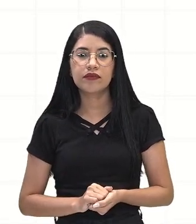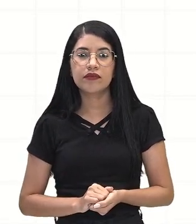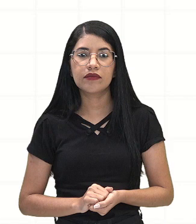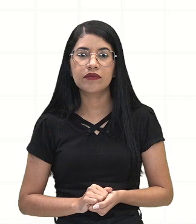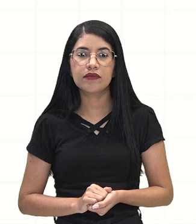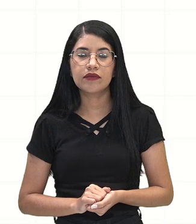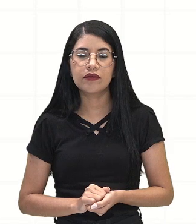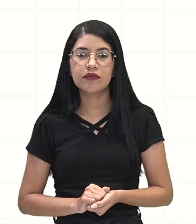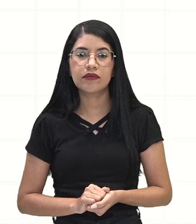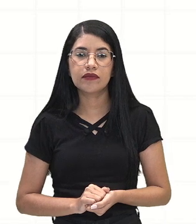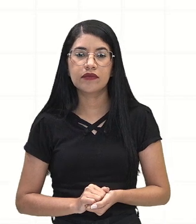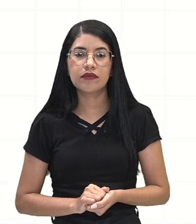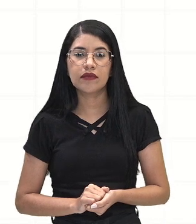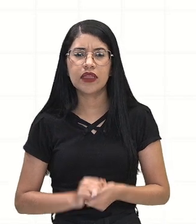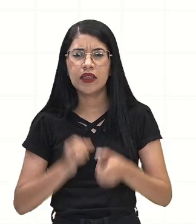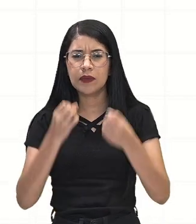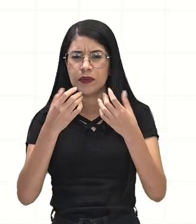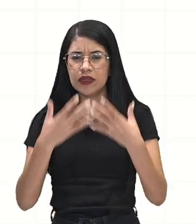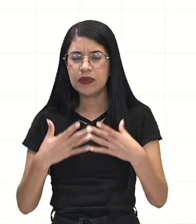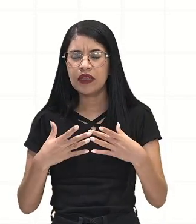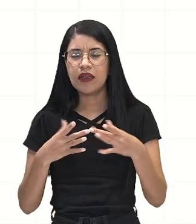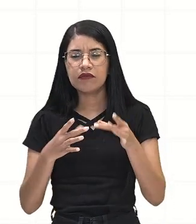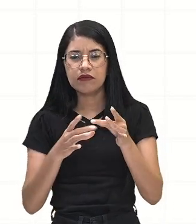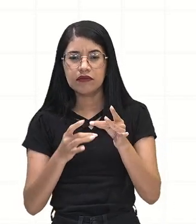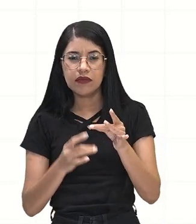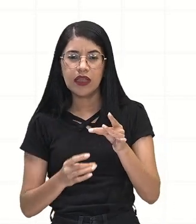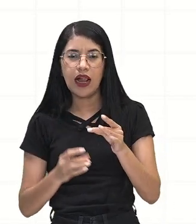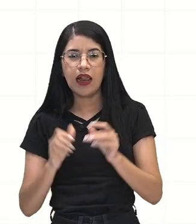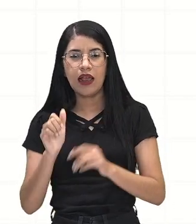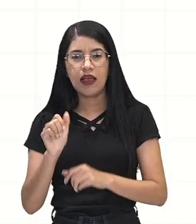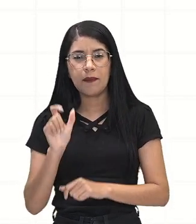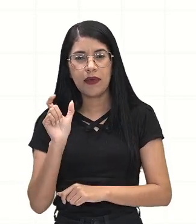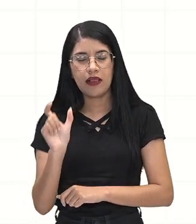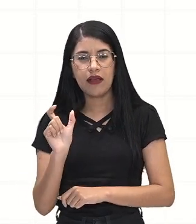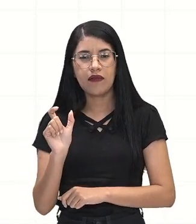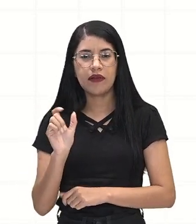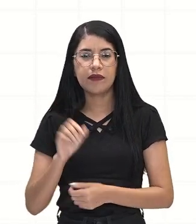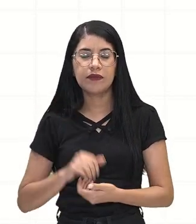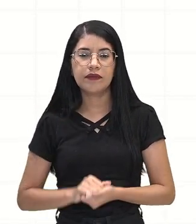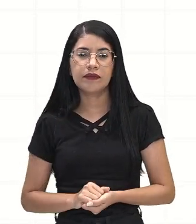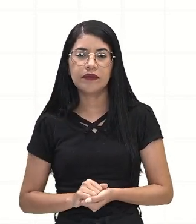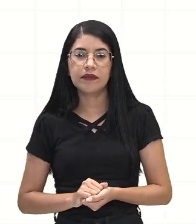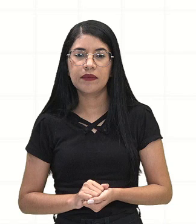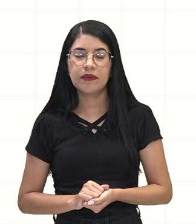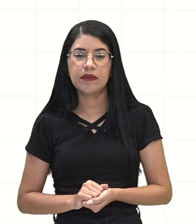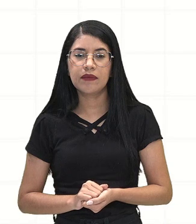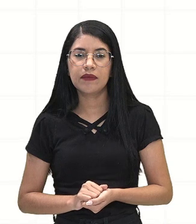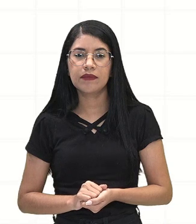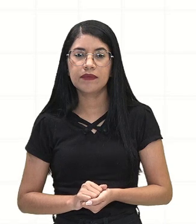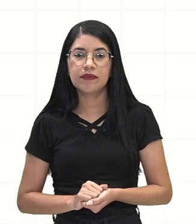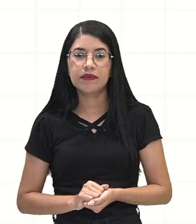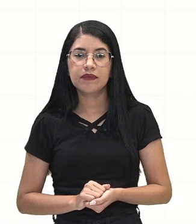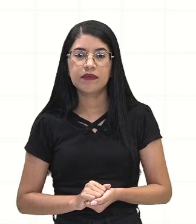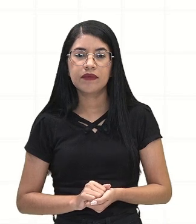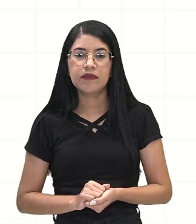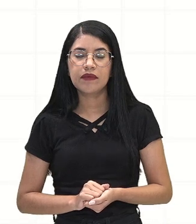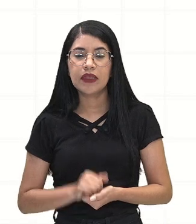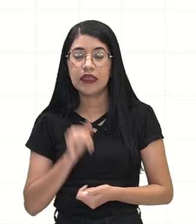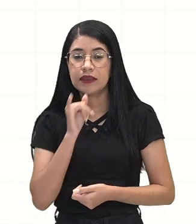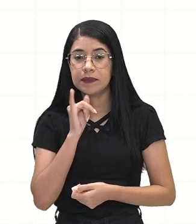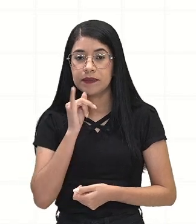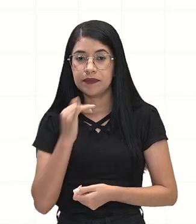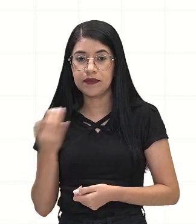Aqui, ó, deixa eu só dar uma explicada nessa palavra bem aqui, nos ângulos correspondentes. Ó, eu tenho esse ângulo